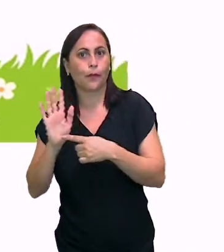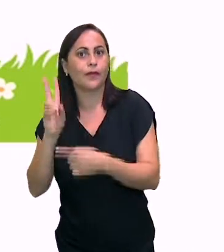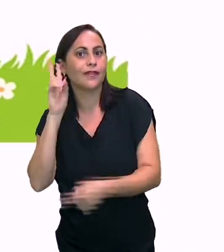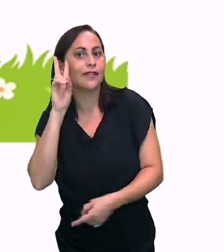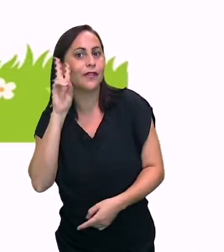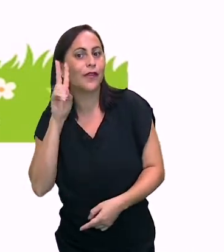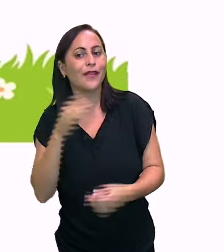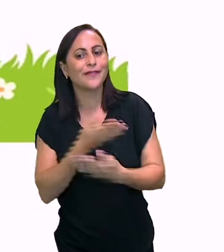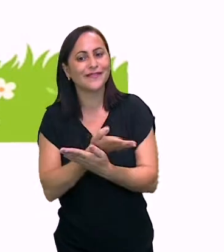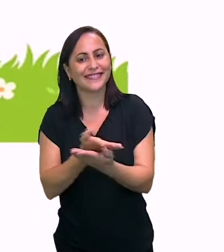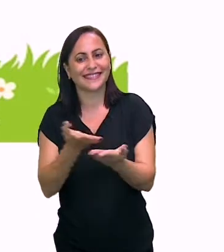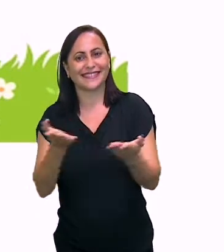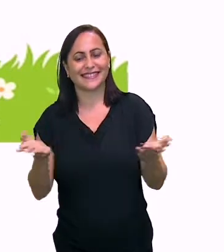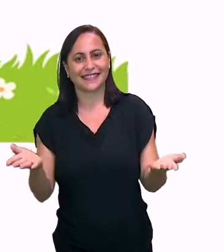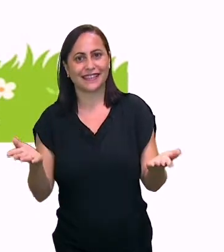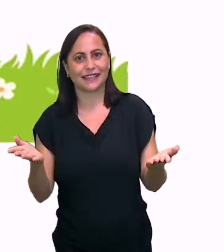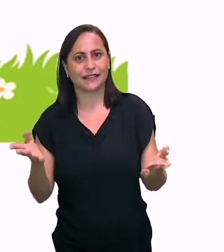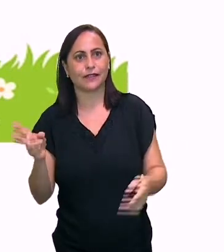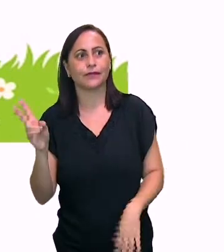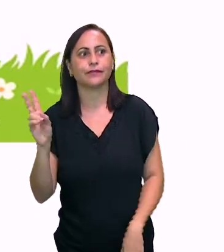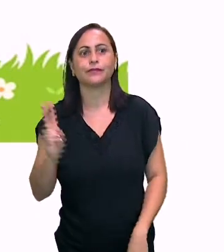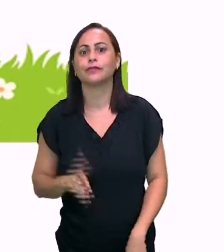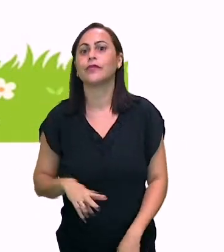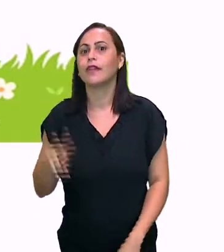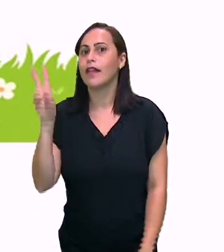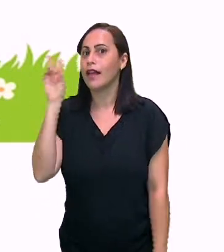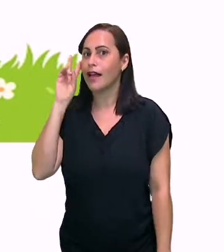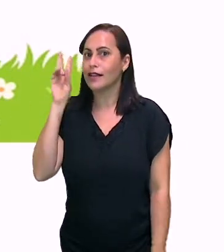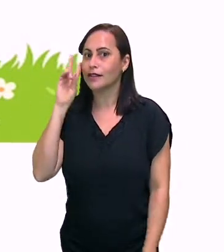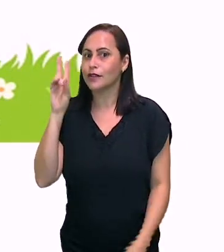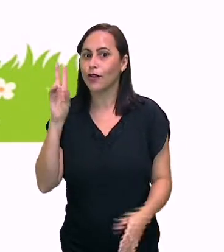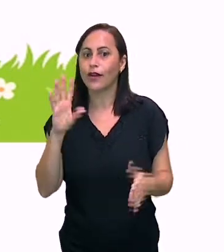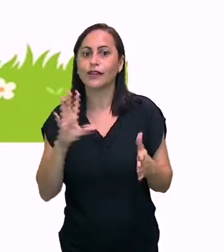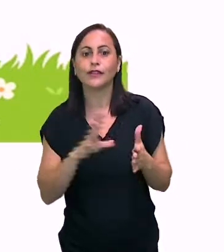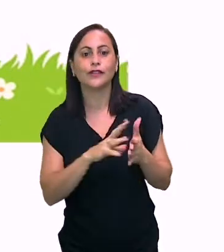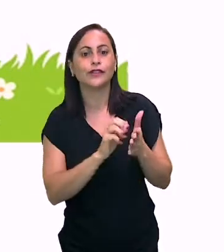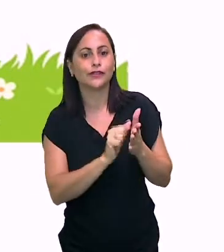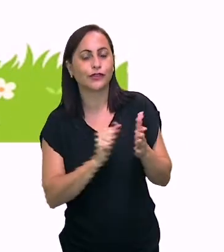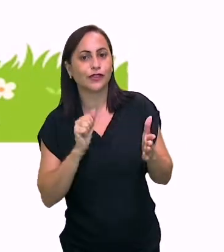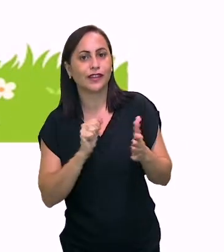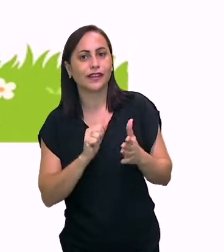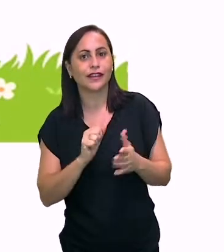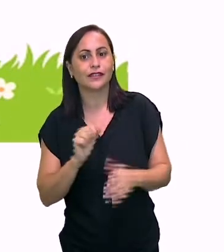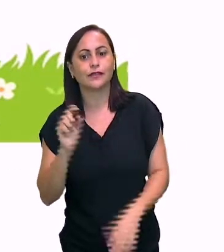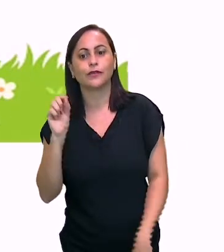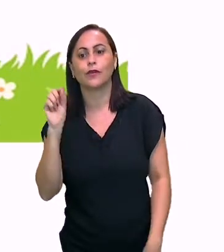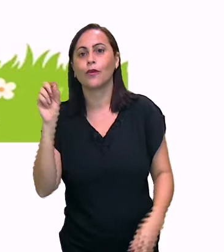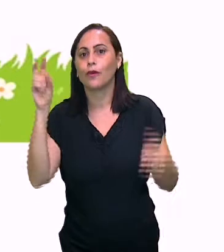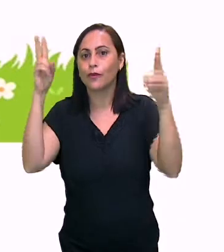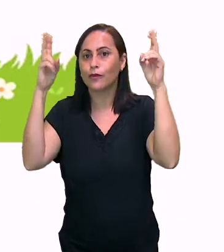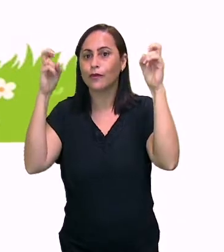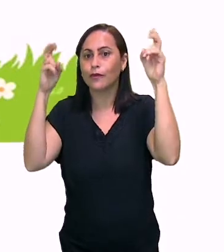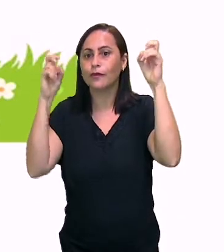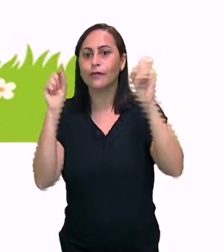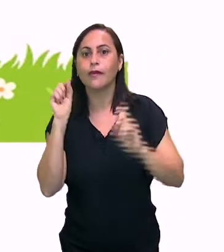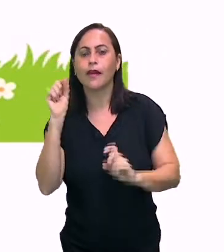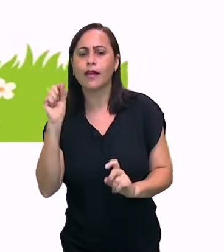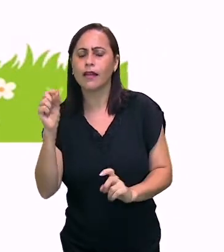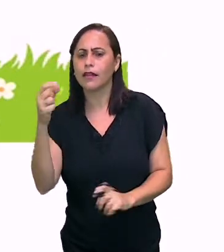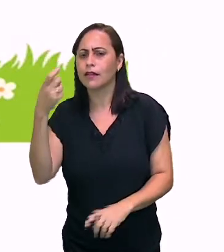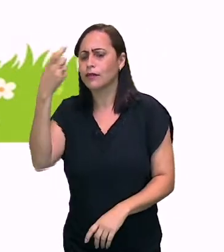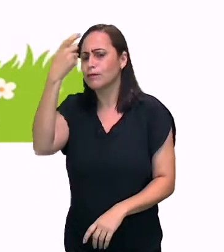vocês. E essa história foi baseada na história Quem Sou Eu? De